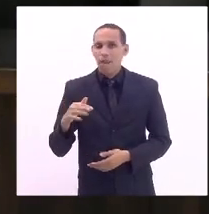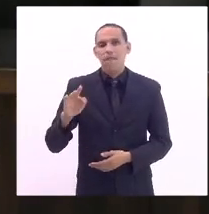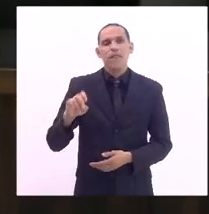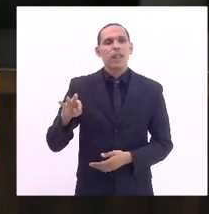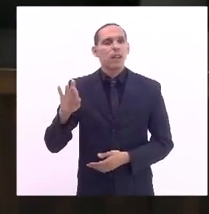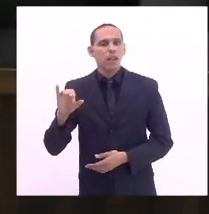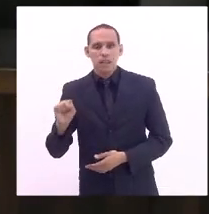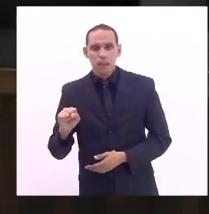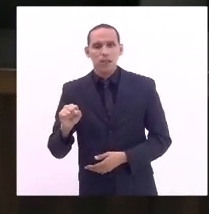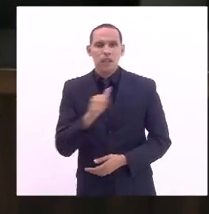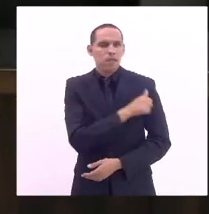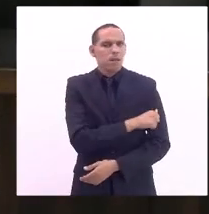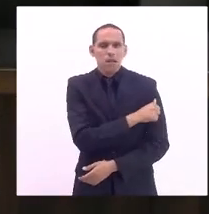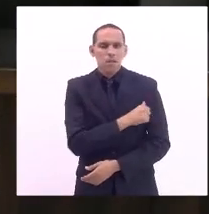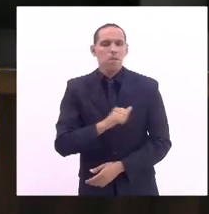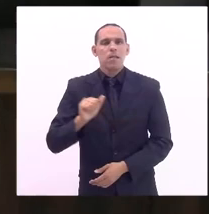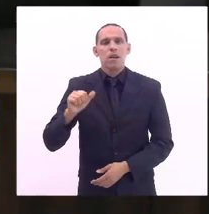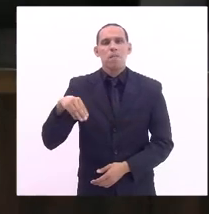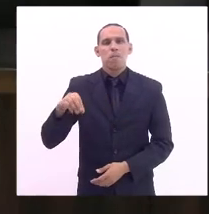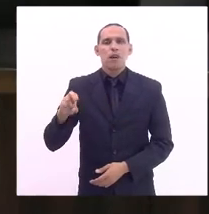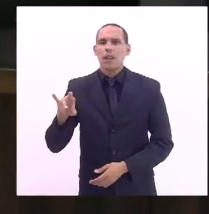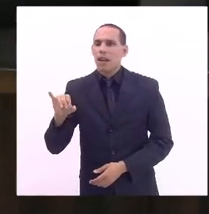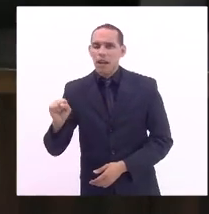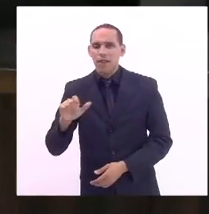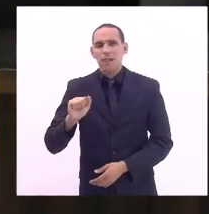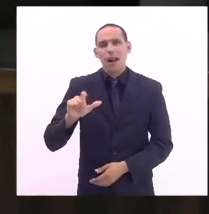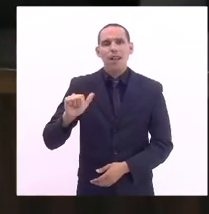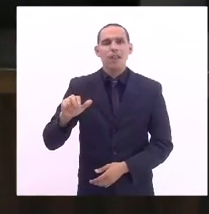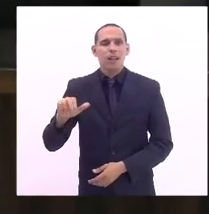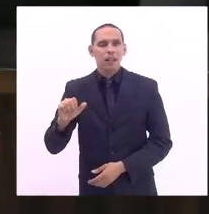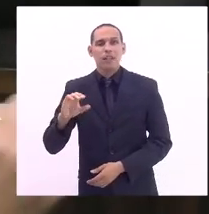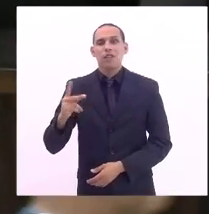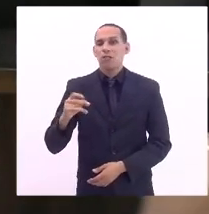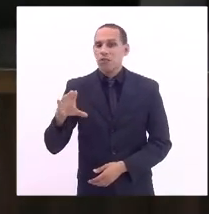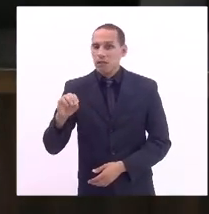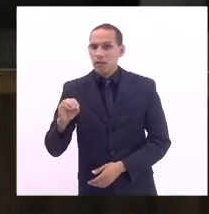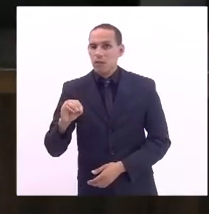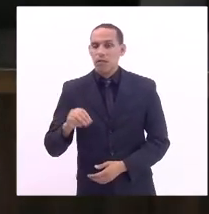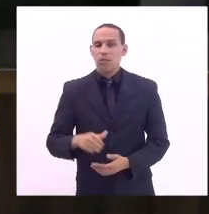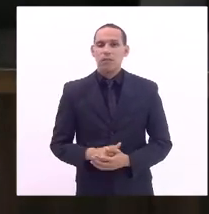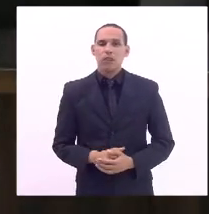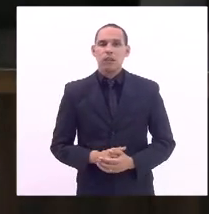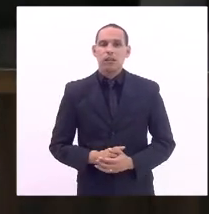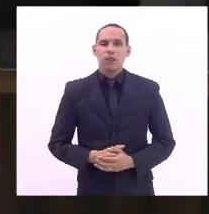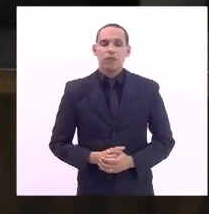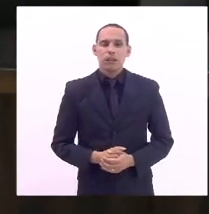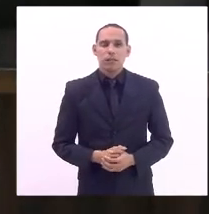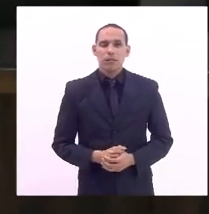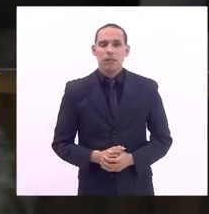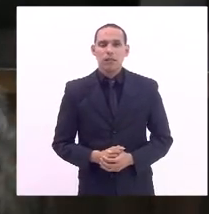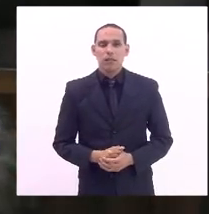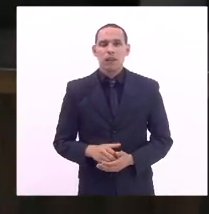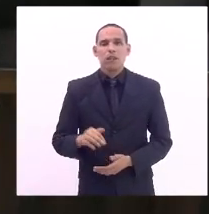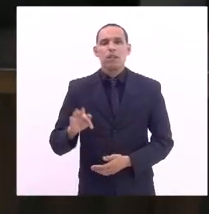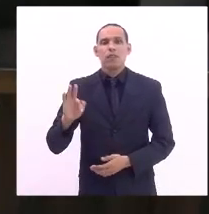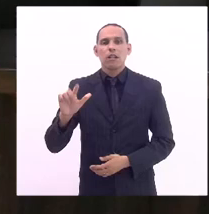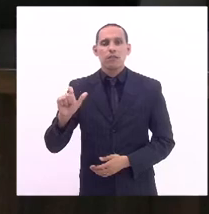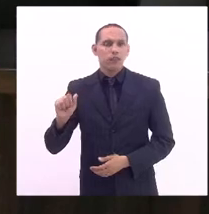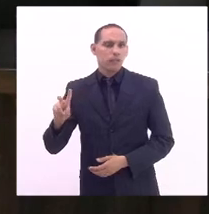Freitas... Anderson Moraes, Alana, Rodrigo Amorim, Chico Machado e Flávio